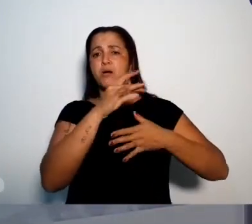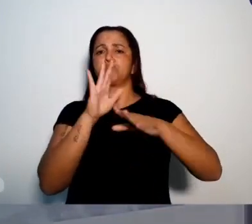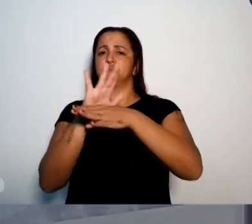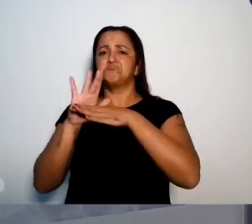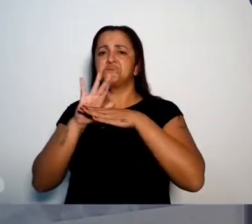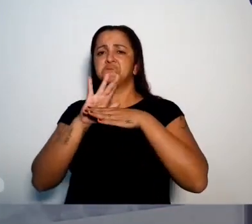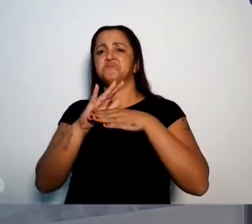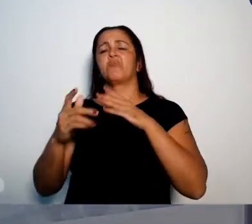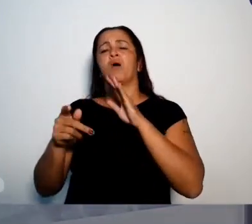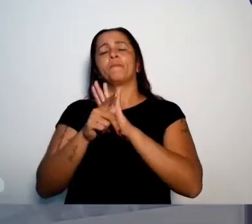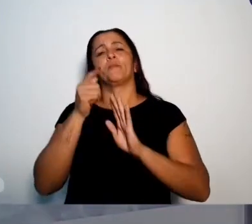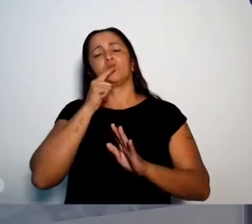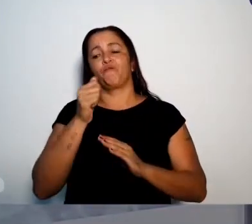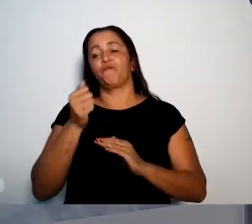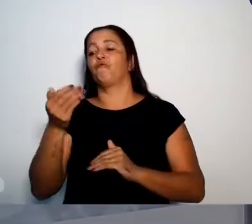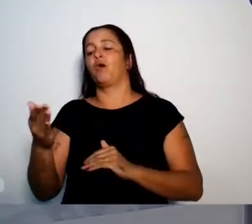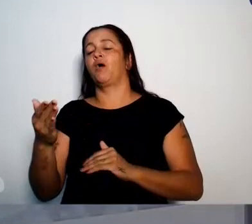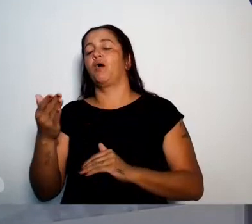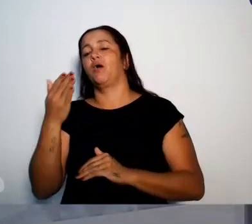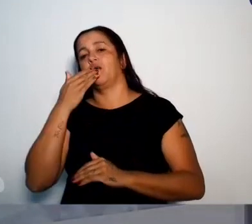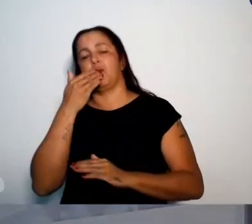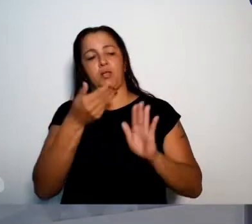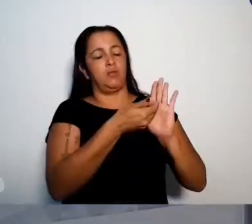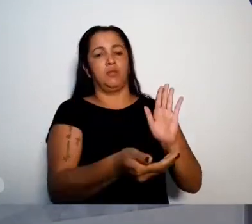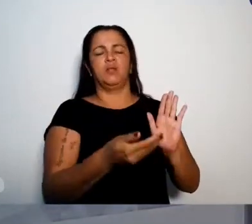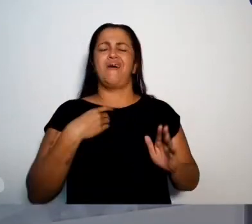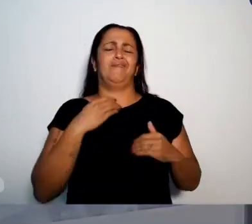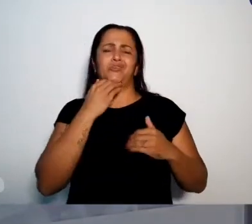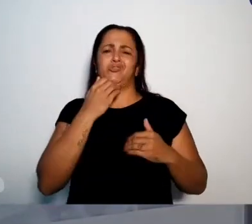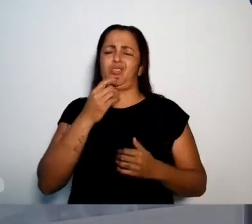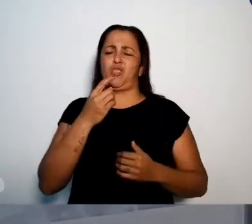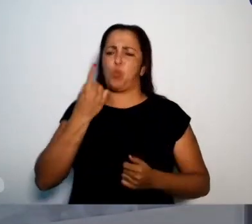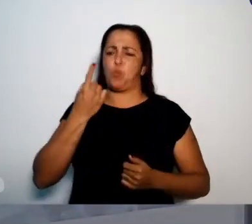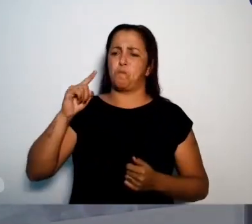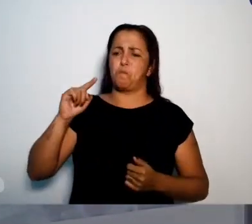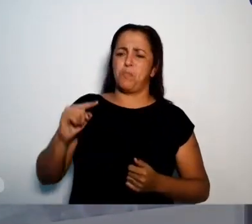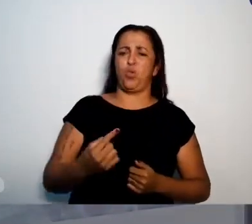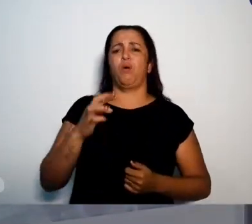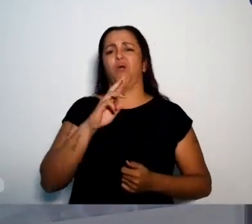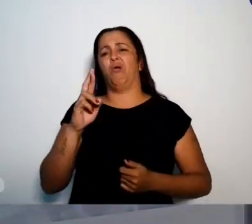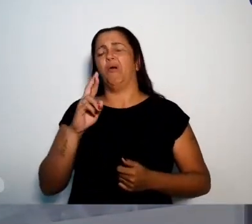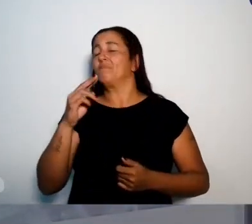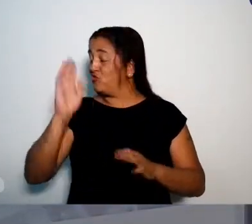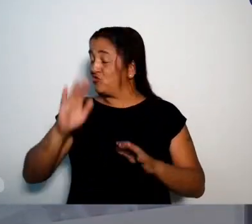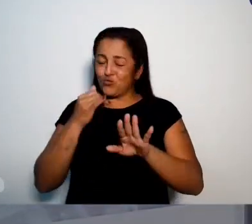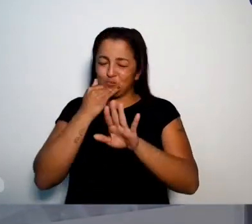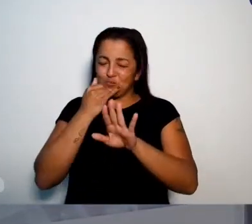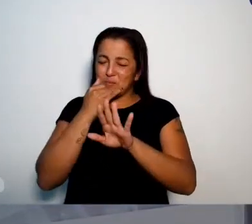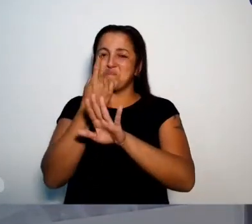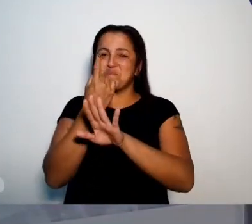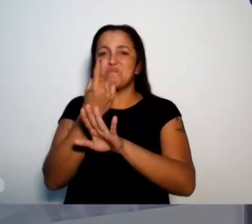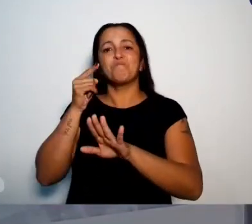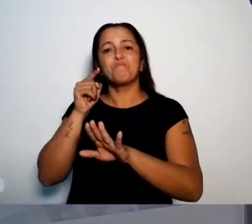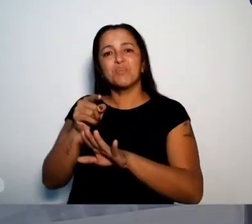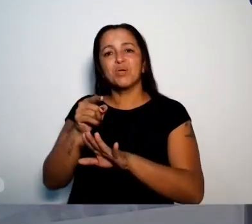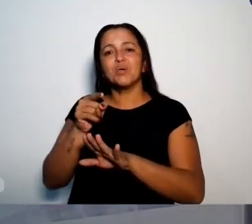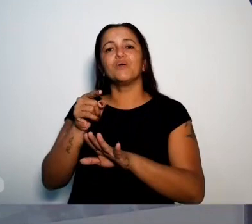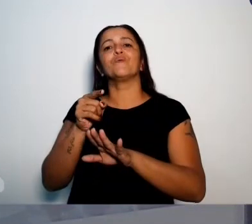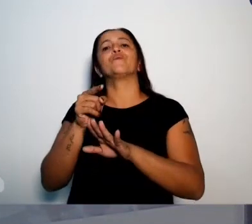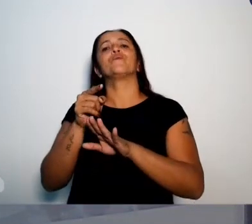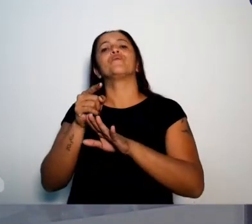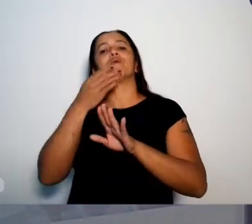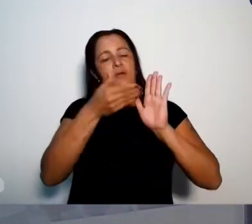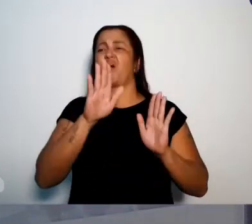não adianta eu também trazer aqui 1000 requerimentos e só 20 ou 30 ser aí realizados, né? Então, eu agradeço aí